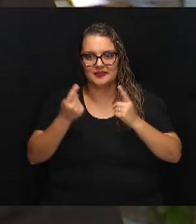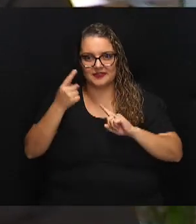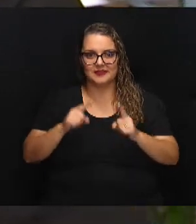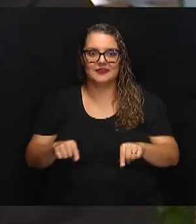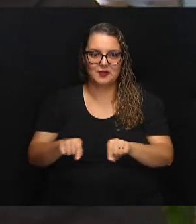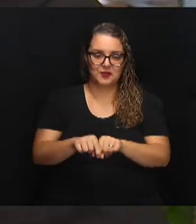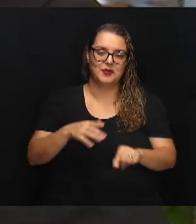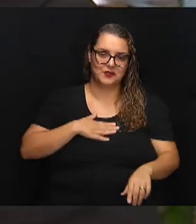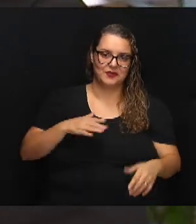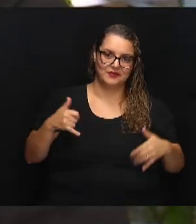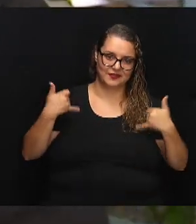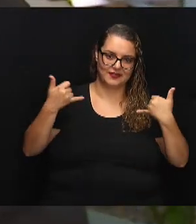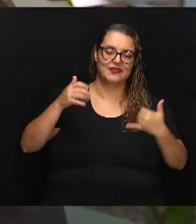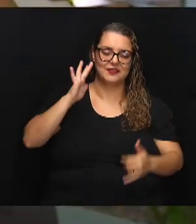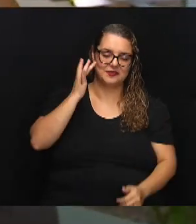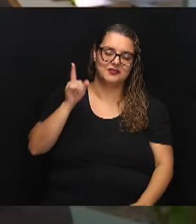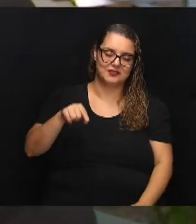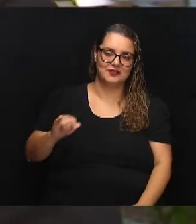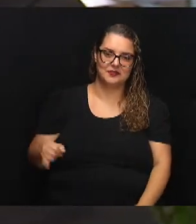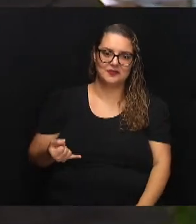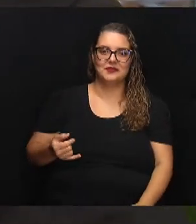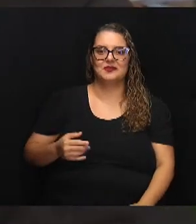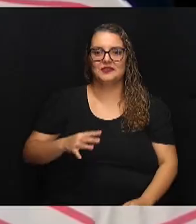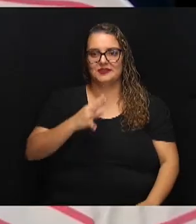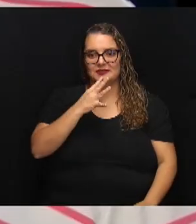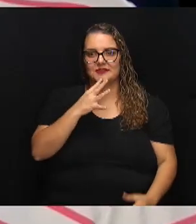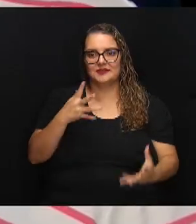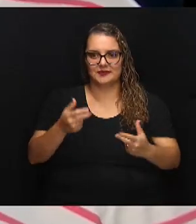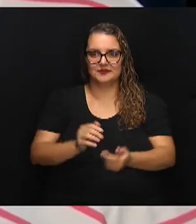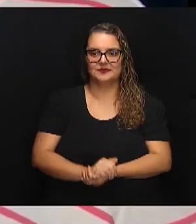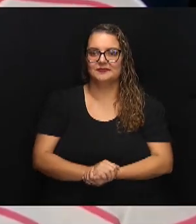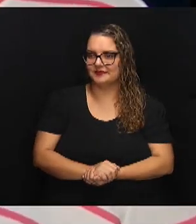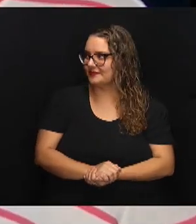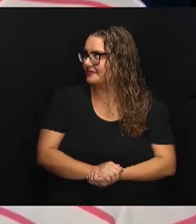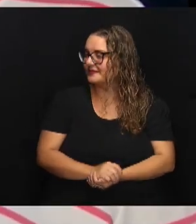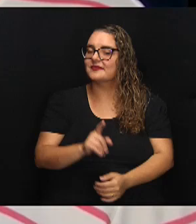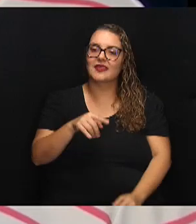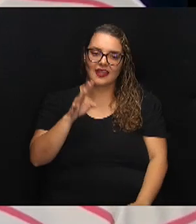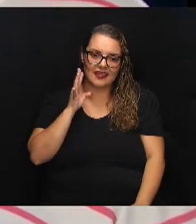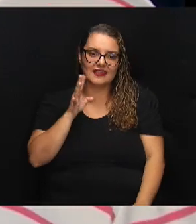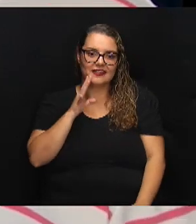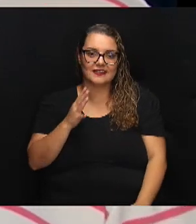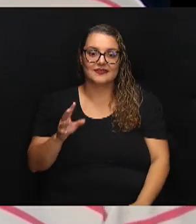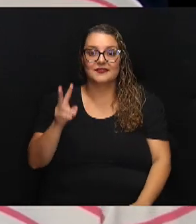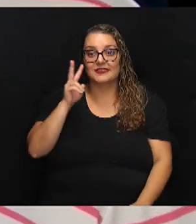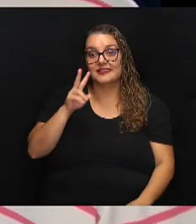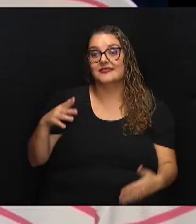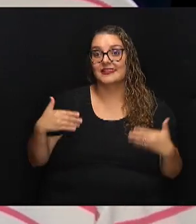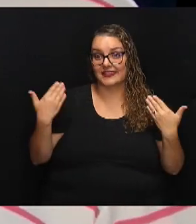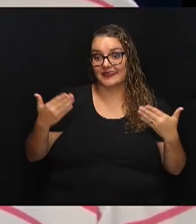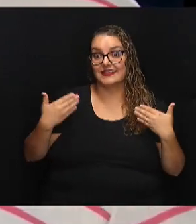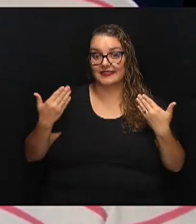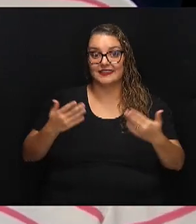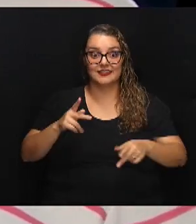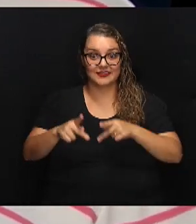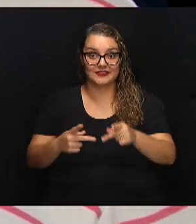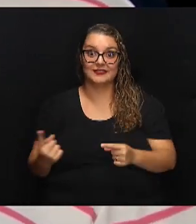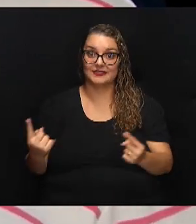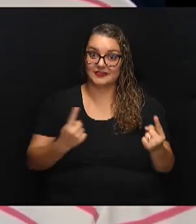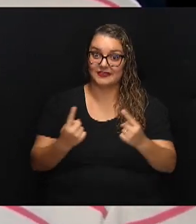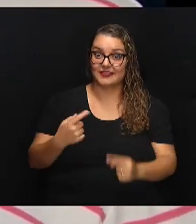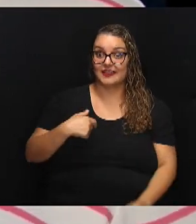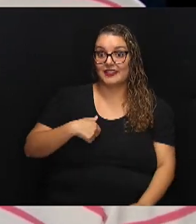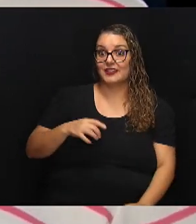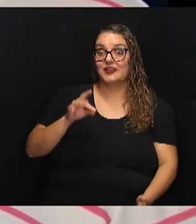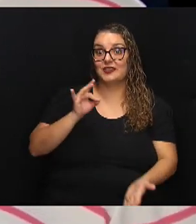e acho que é uma oportunidade bacana de todo mundo se conhecer melhor, né? É super interessante, você vê a alegria do povo quando vem, né? Eu realmente